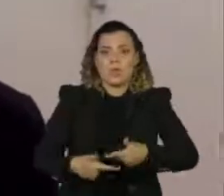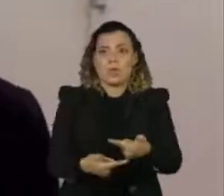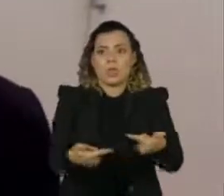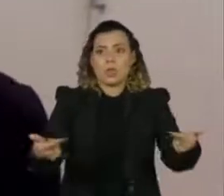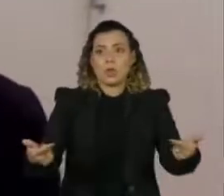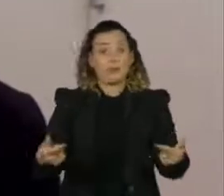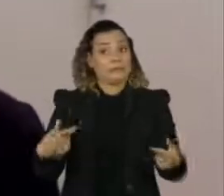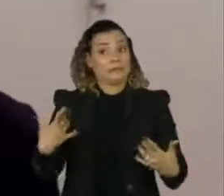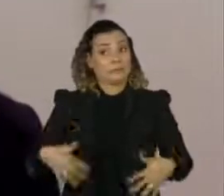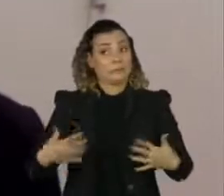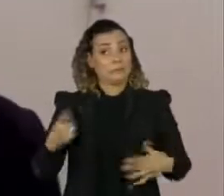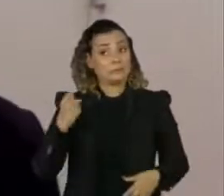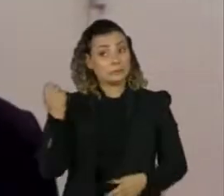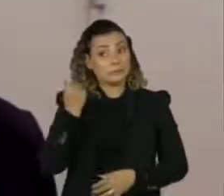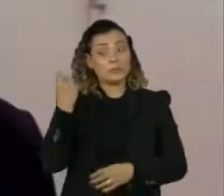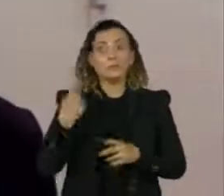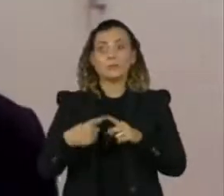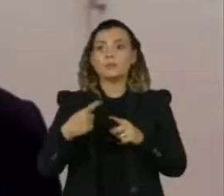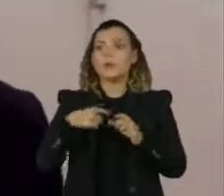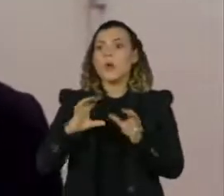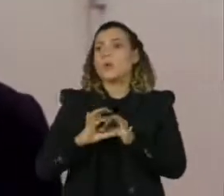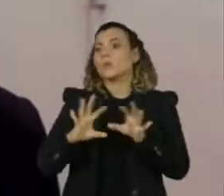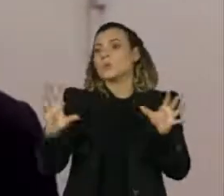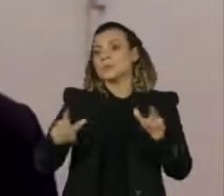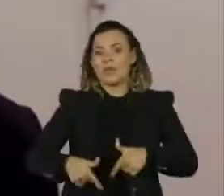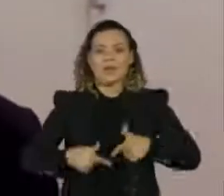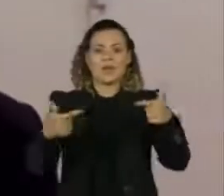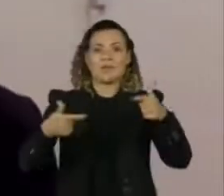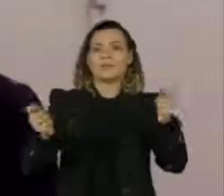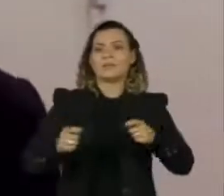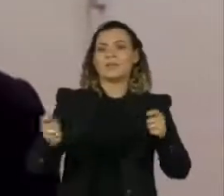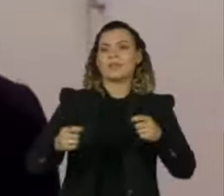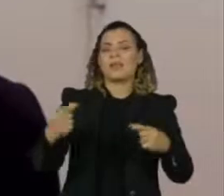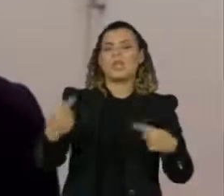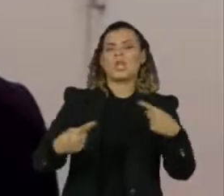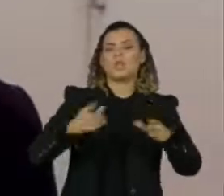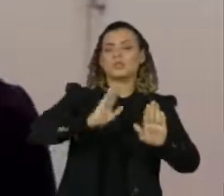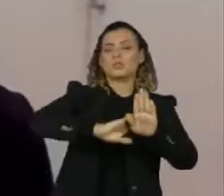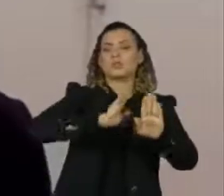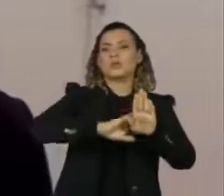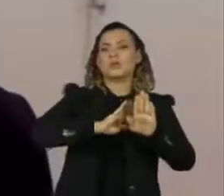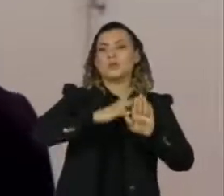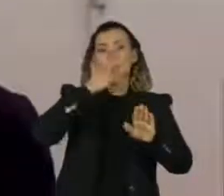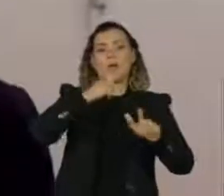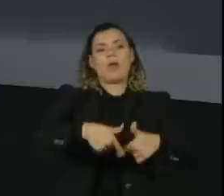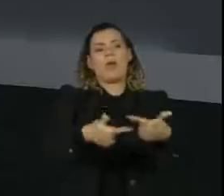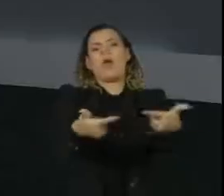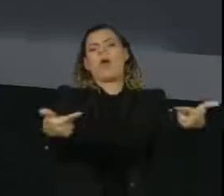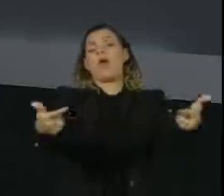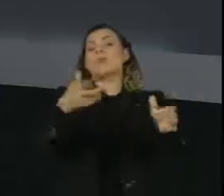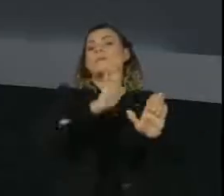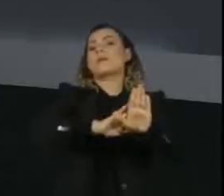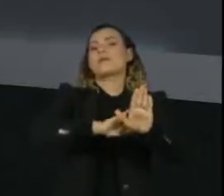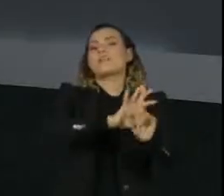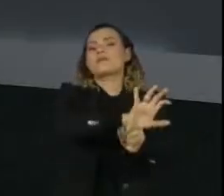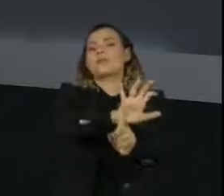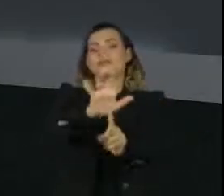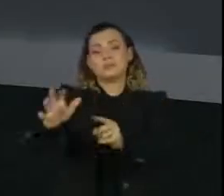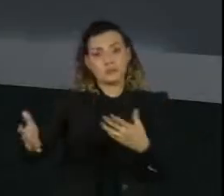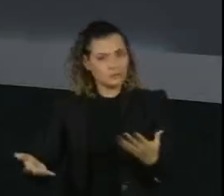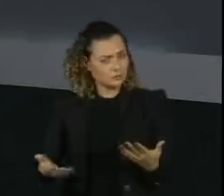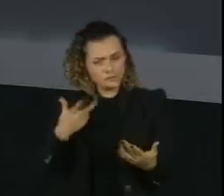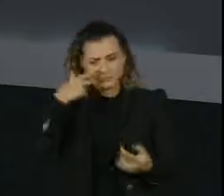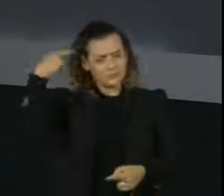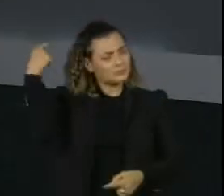e autorizar que a arma seja usada para fins políticos é justamente legitimar que, de repente, numa questão de não